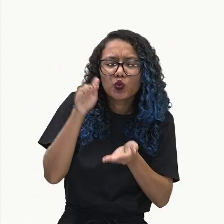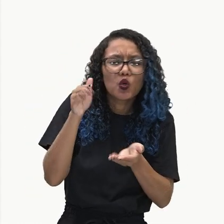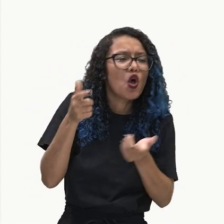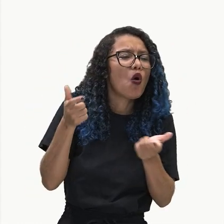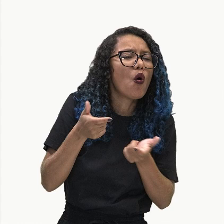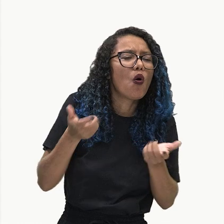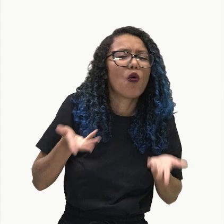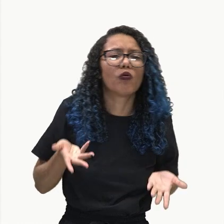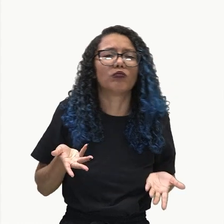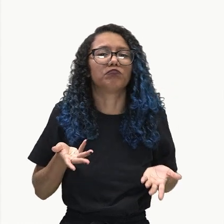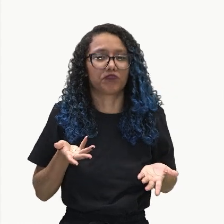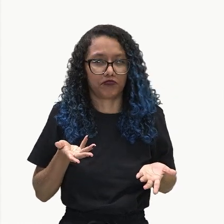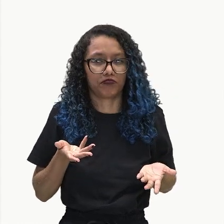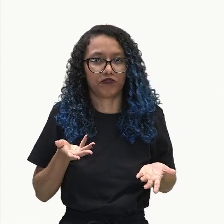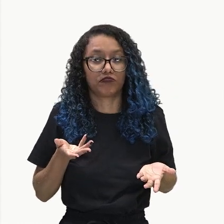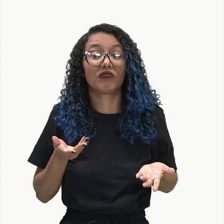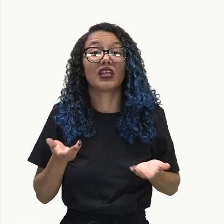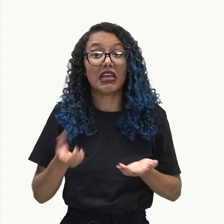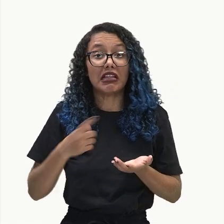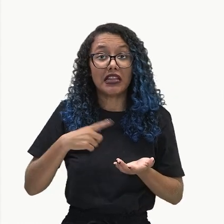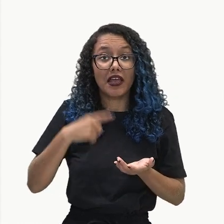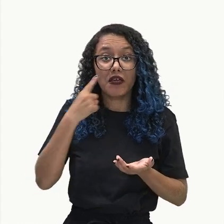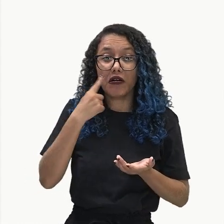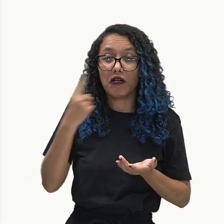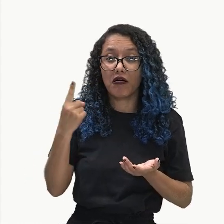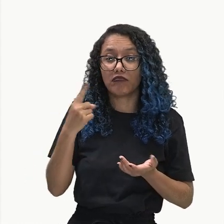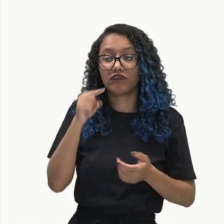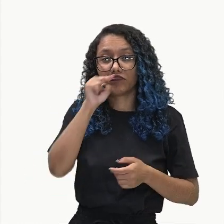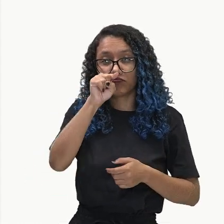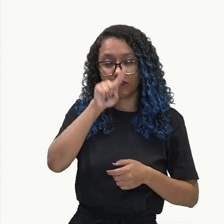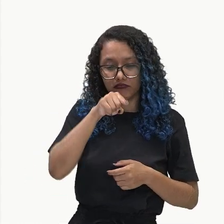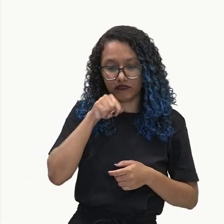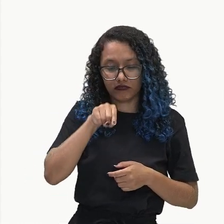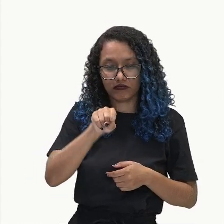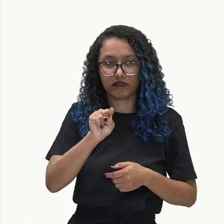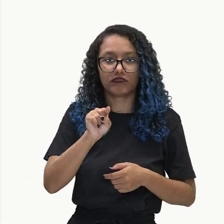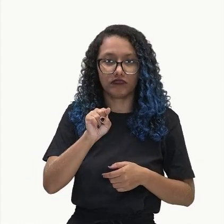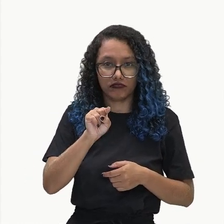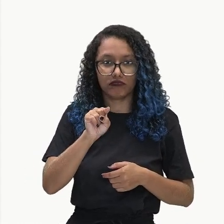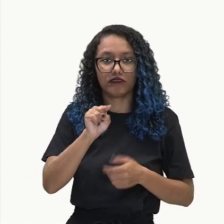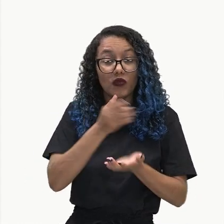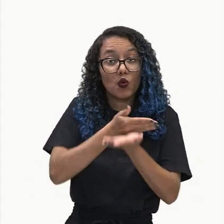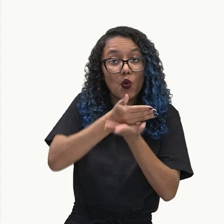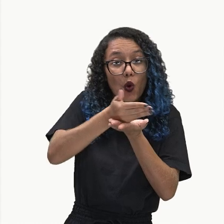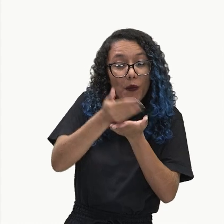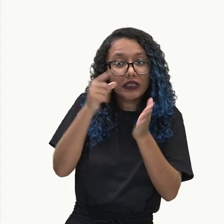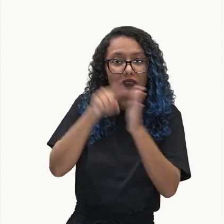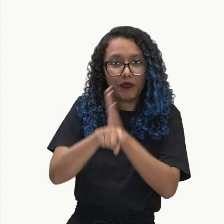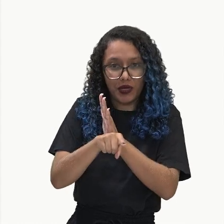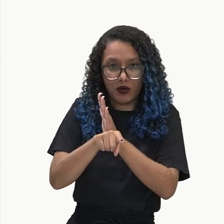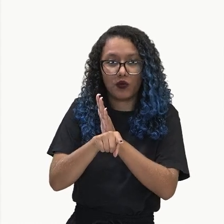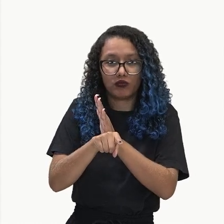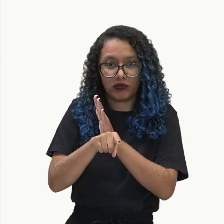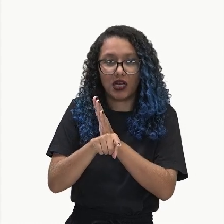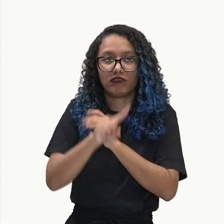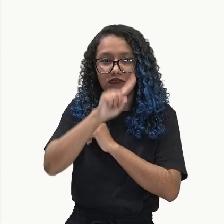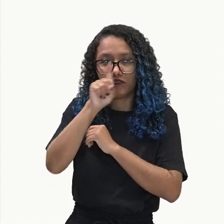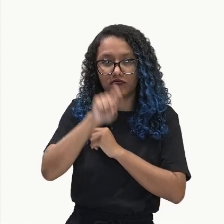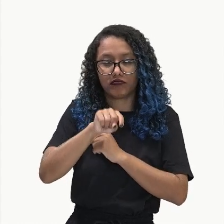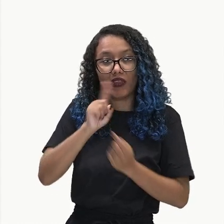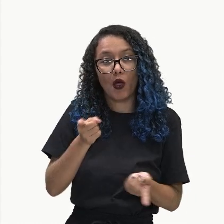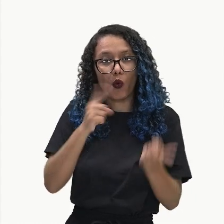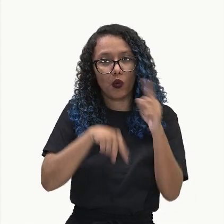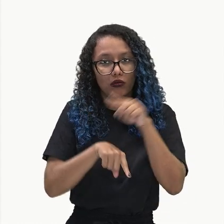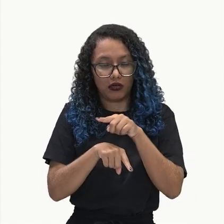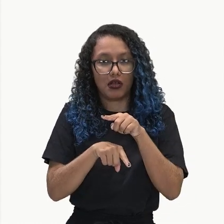estão vendo aqui, né? O ponto de interrogação, iniciando uma pergunta de ponta cabeça. E no final ele